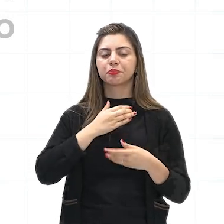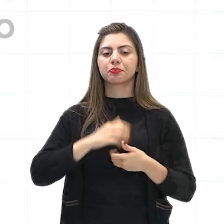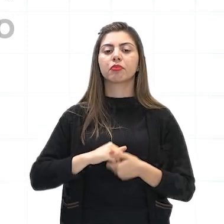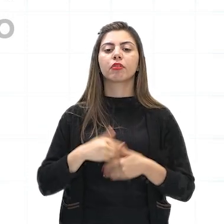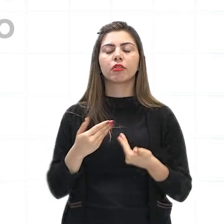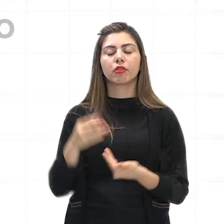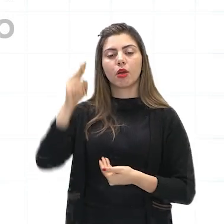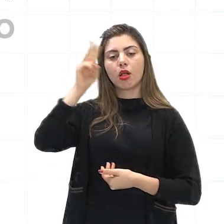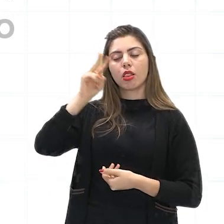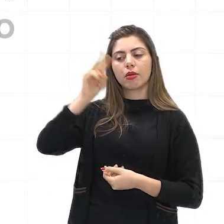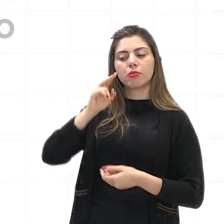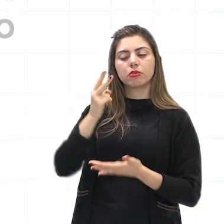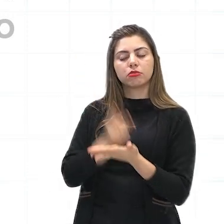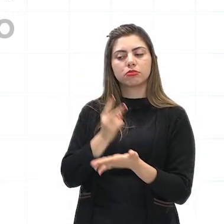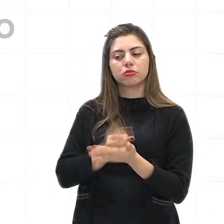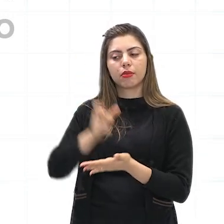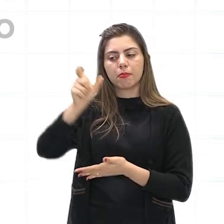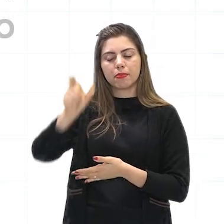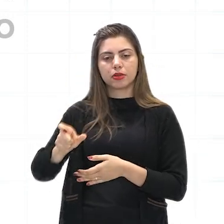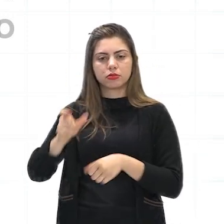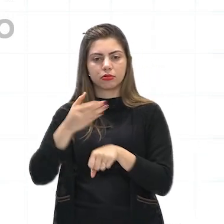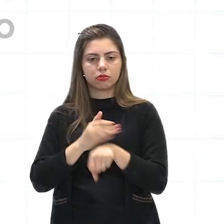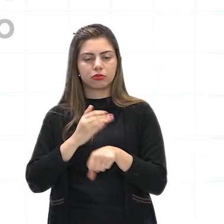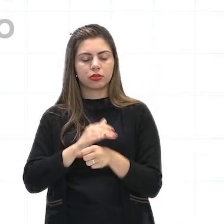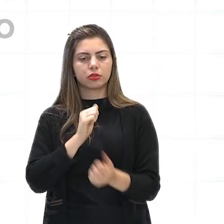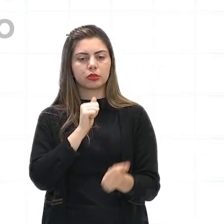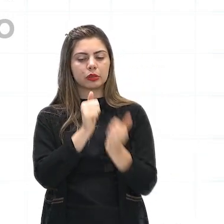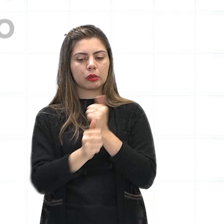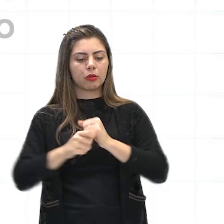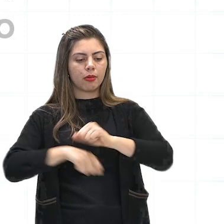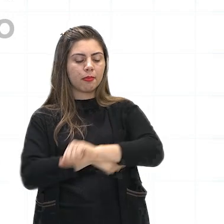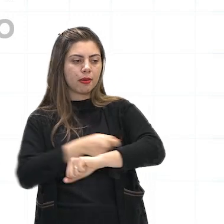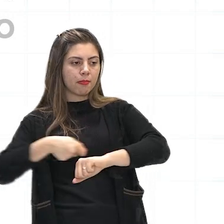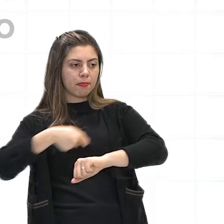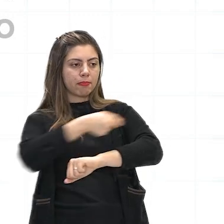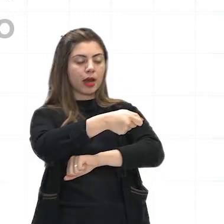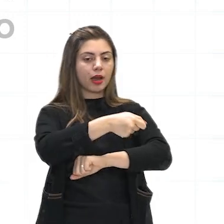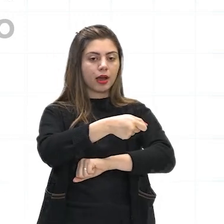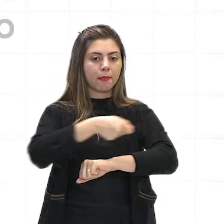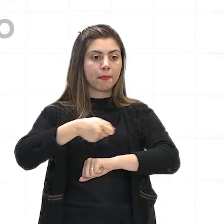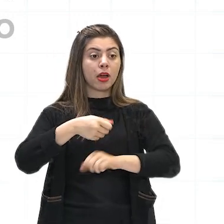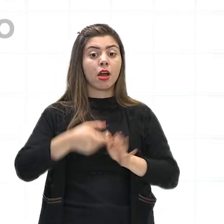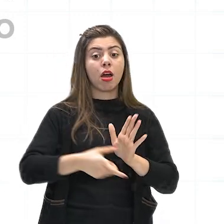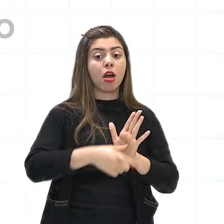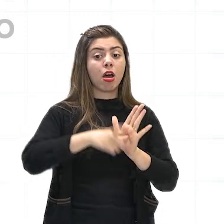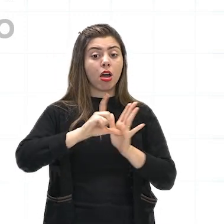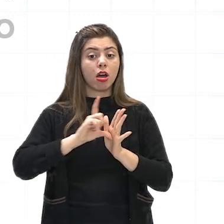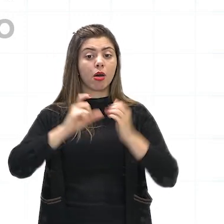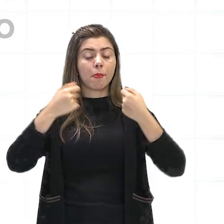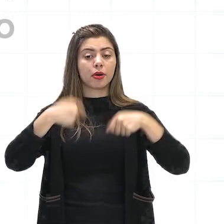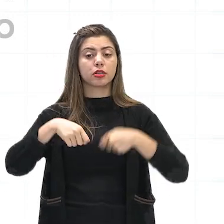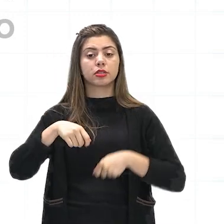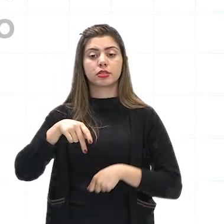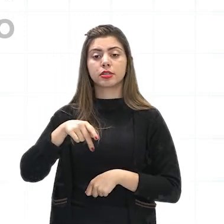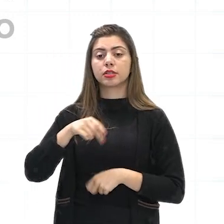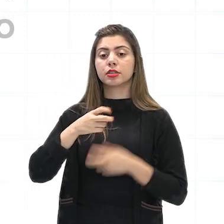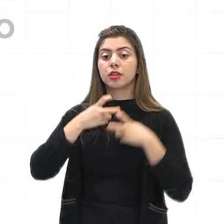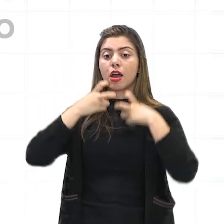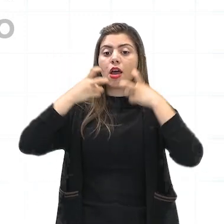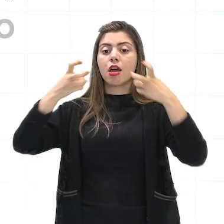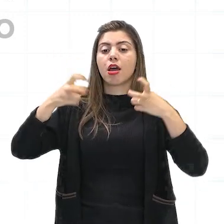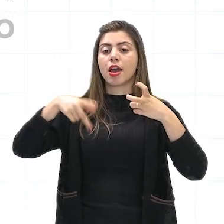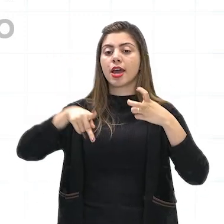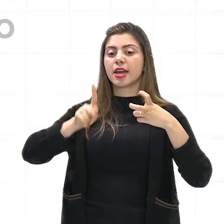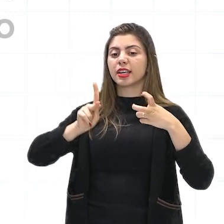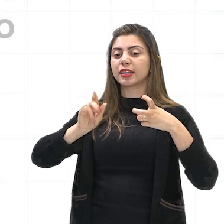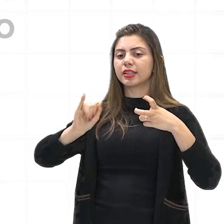que o Kendoka ou Kenshi for efetuar esse golpe, ele deve anunciar com o Kiai. O que